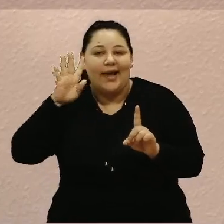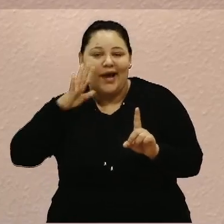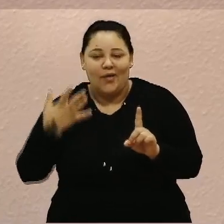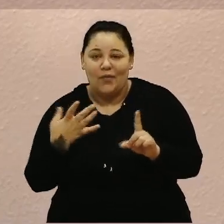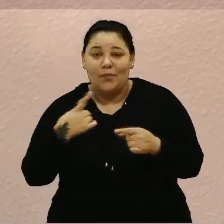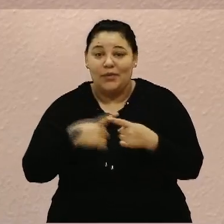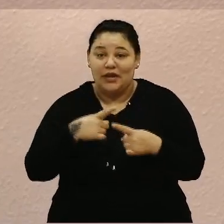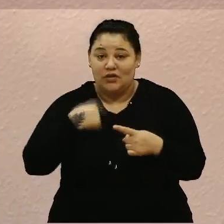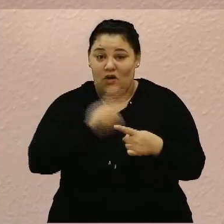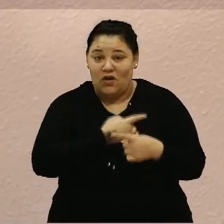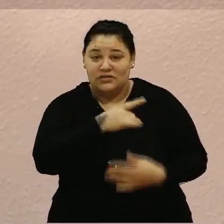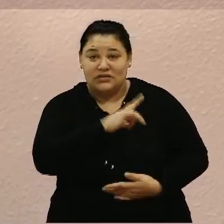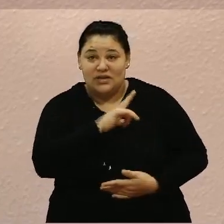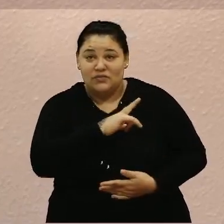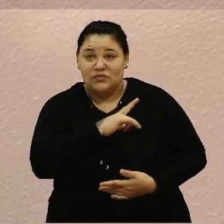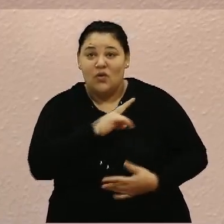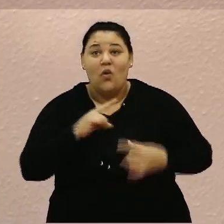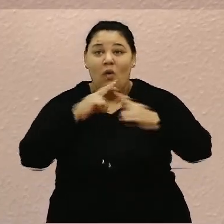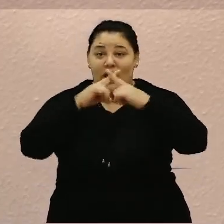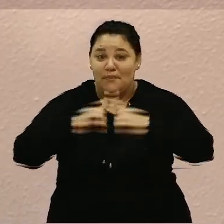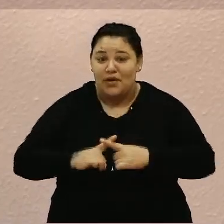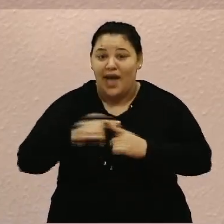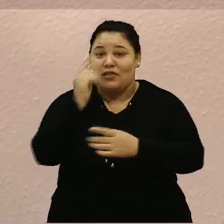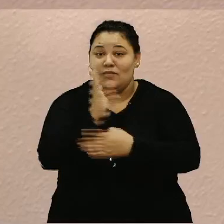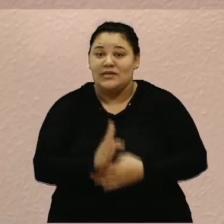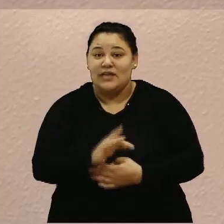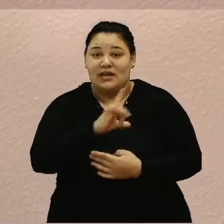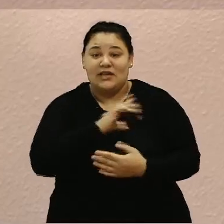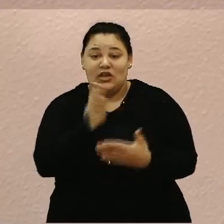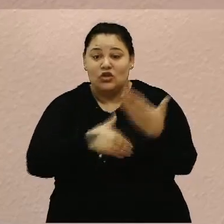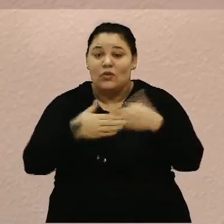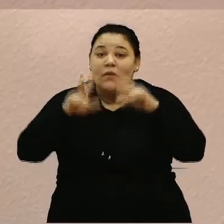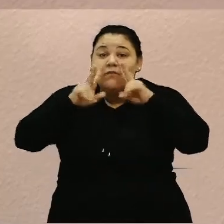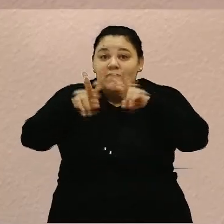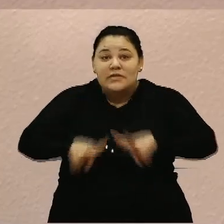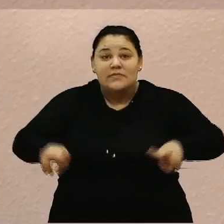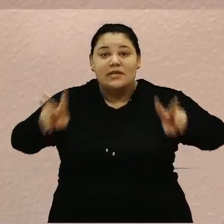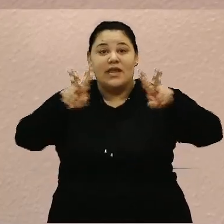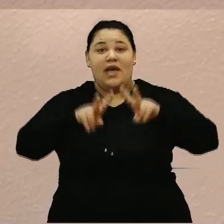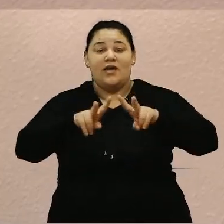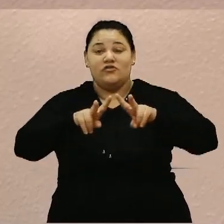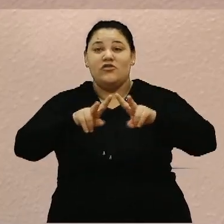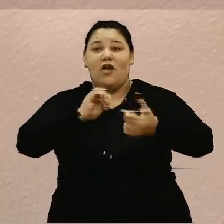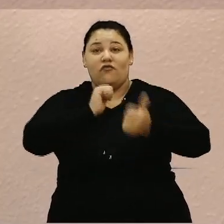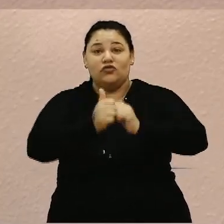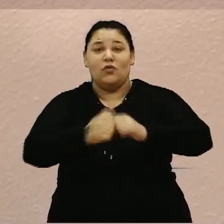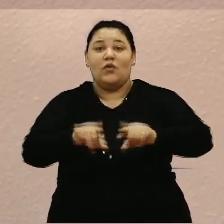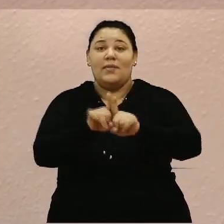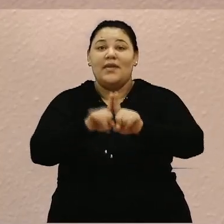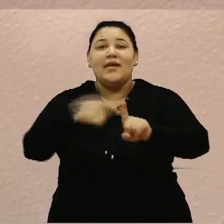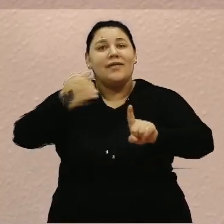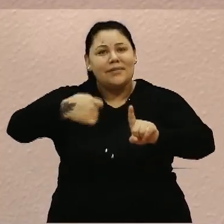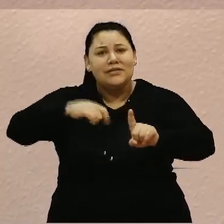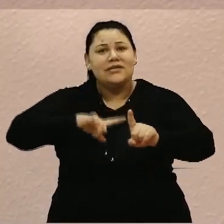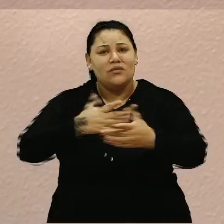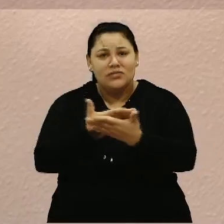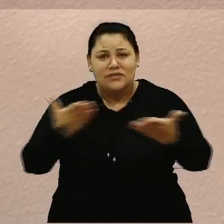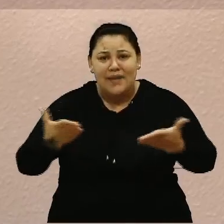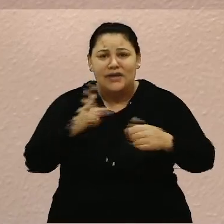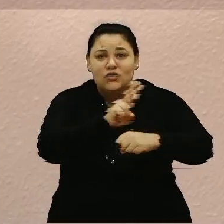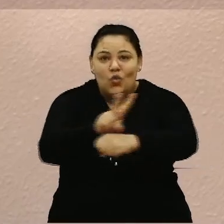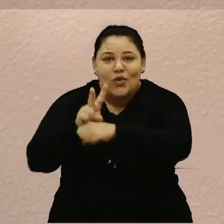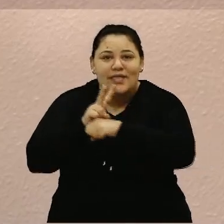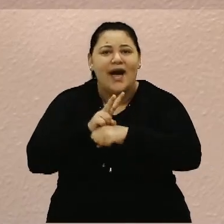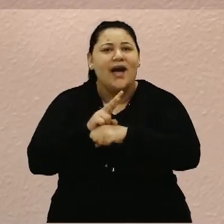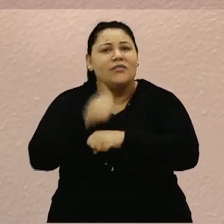na verdade, um campeonato brasileiro que traz toda a visibilidade ao futebol feminino e que deveria ser um espaço protegido para as